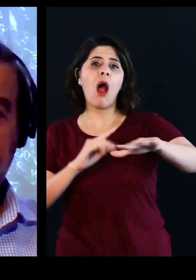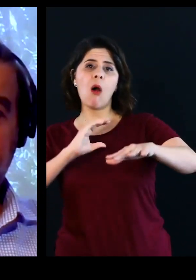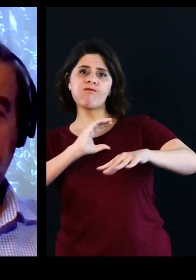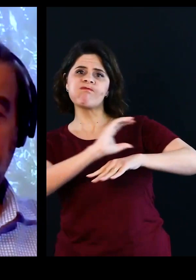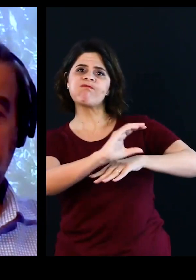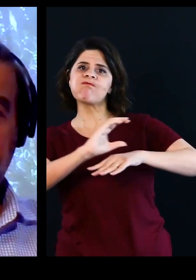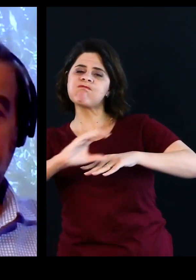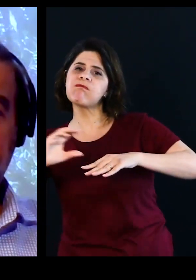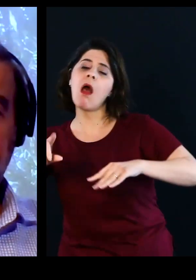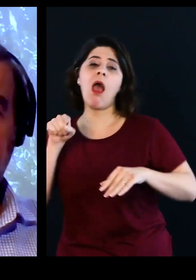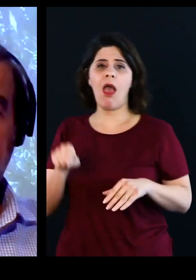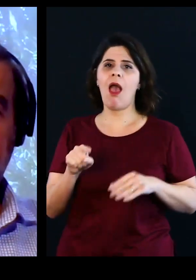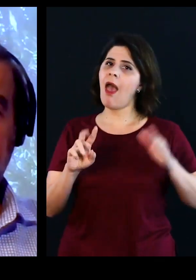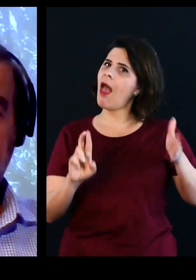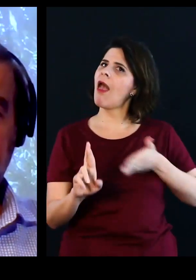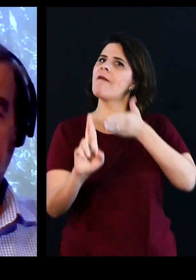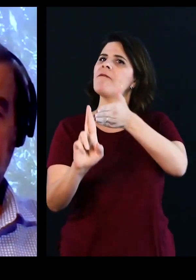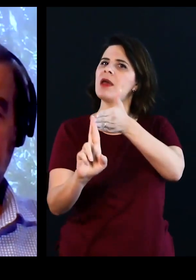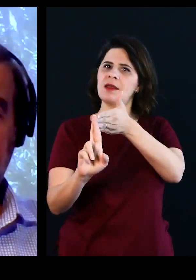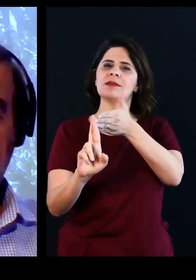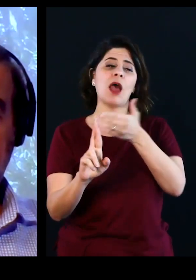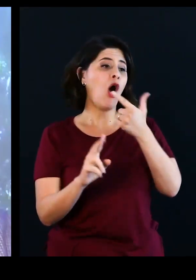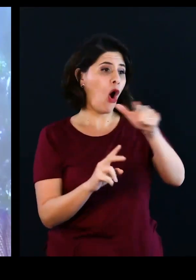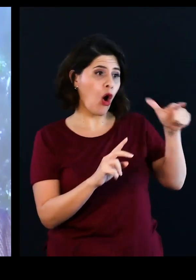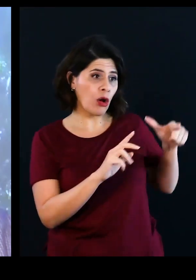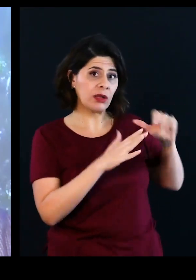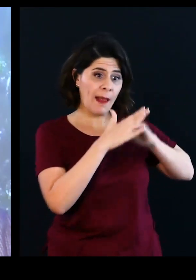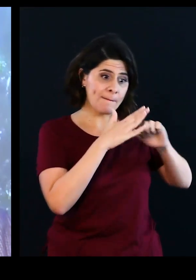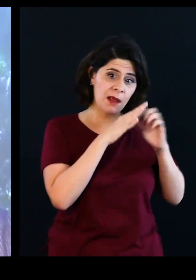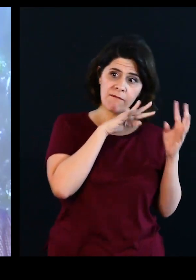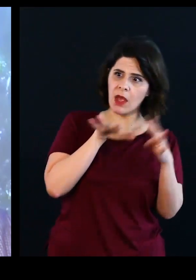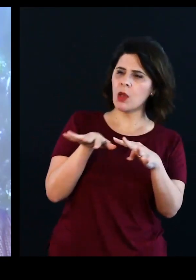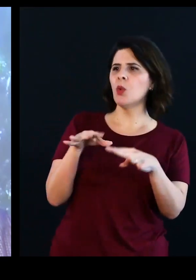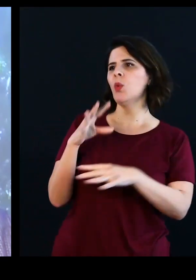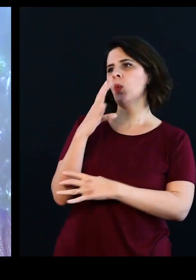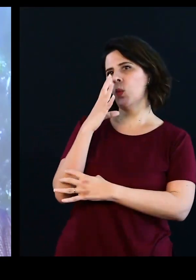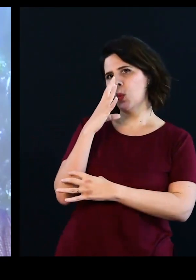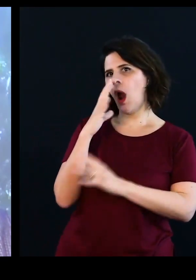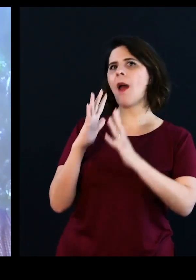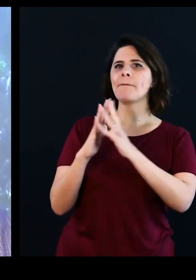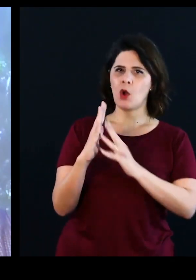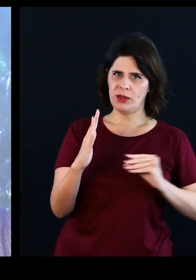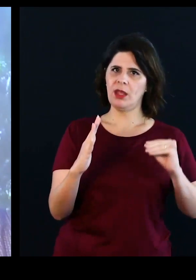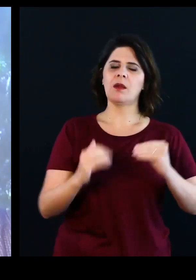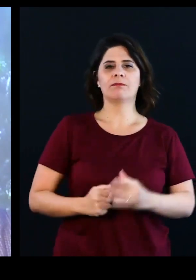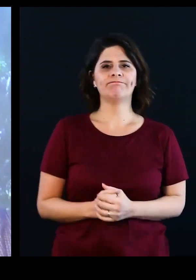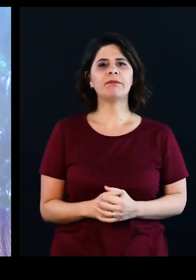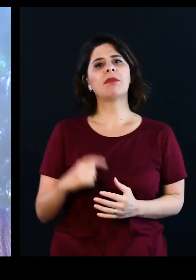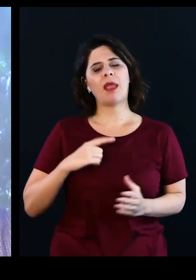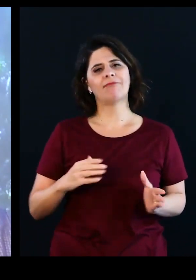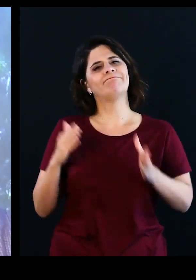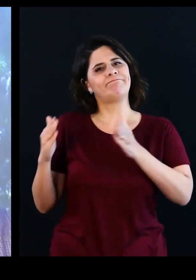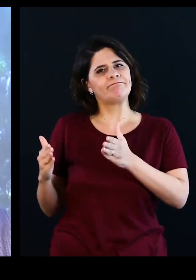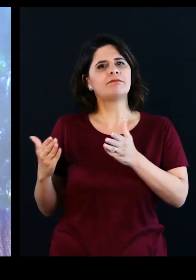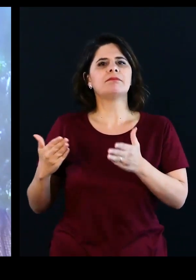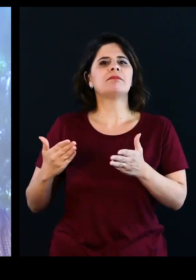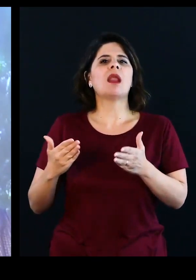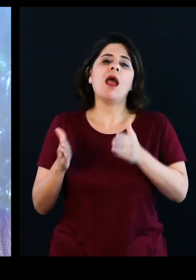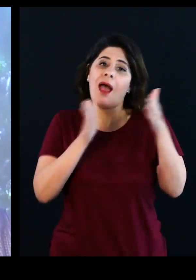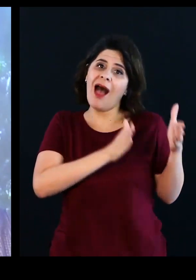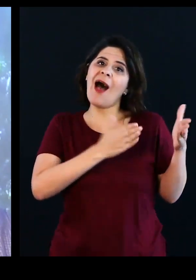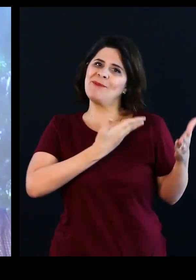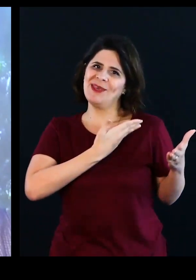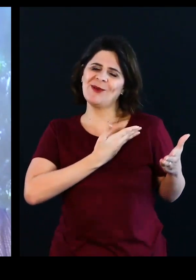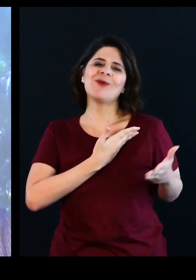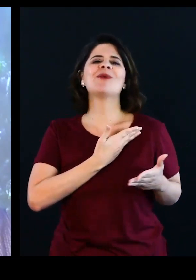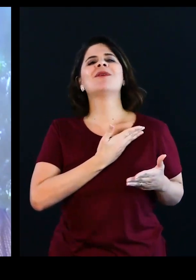são referências para muitas outras empresas. De um lado, eu tenho meu querido amigo de longa data, a gente lembrava agora fora